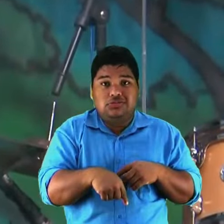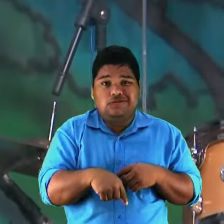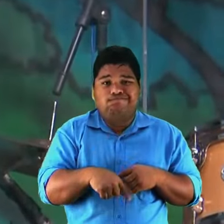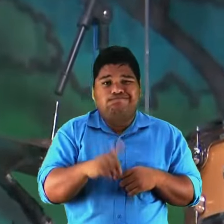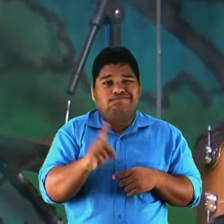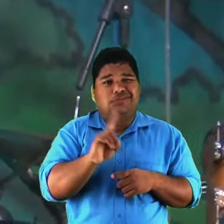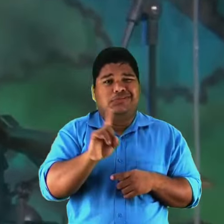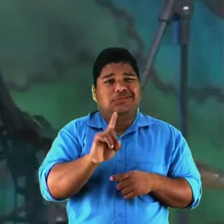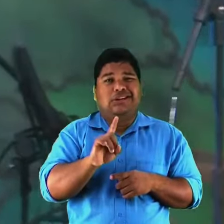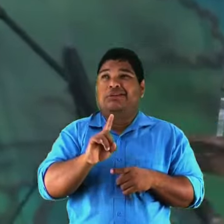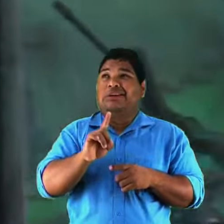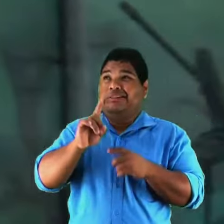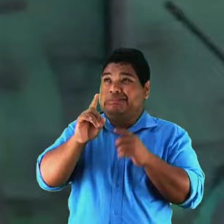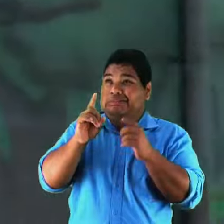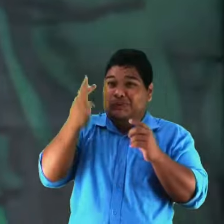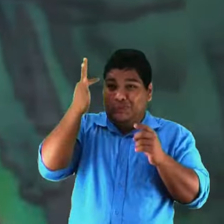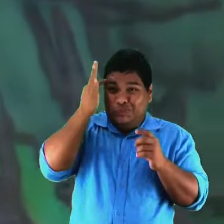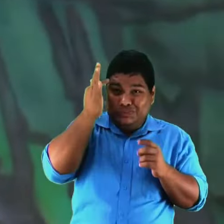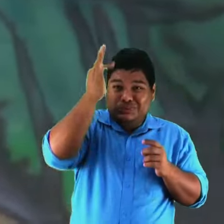que é por vir. E é